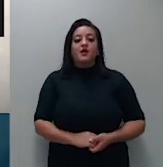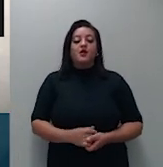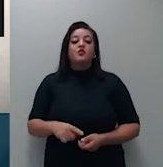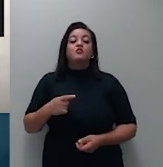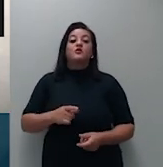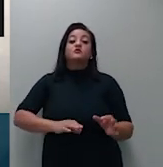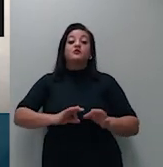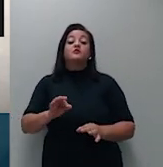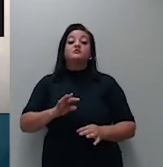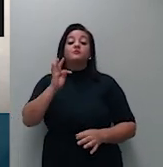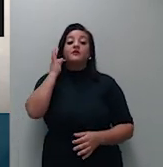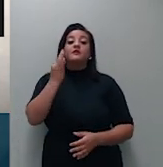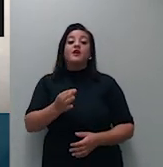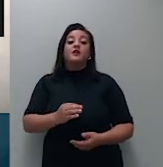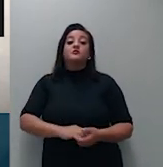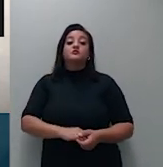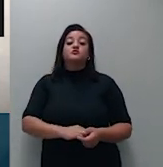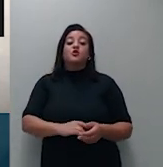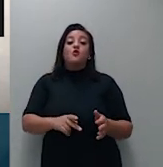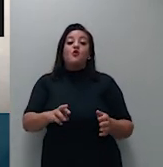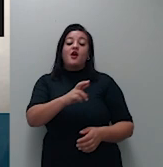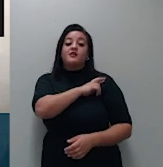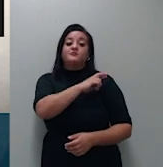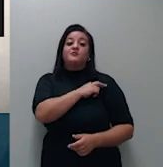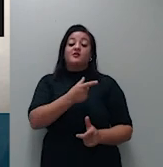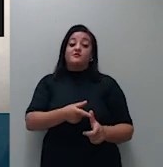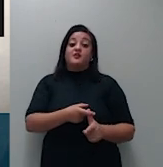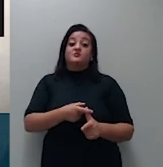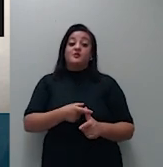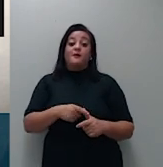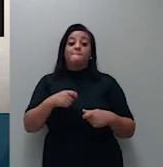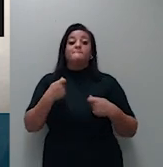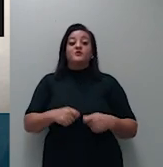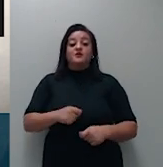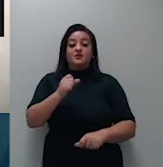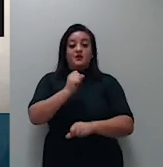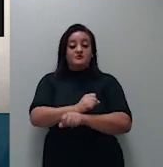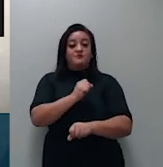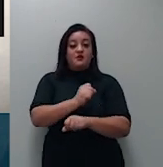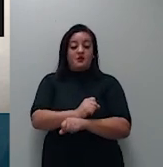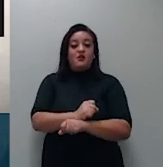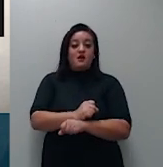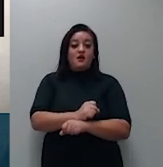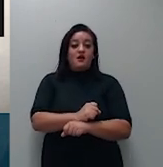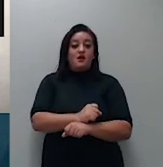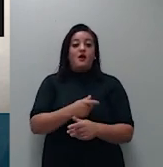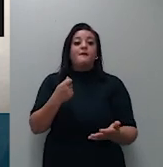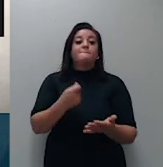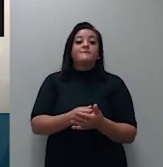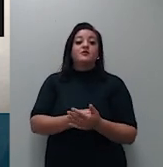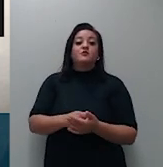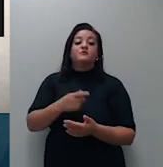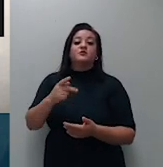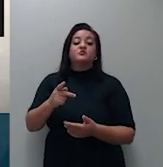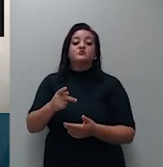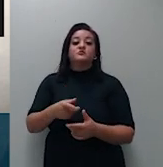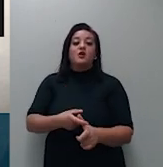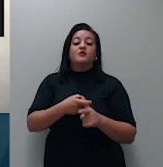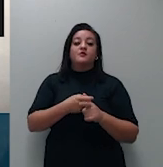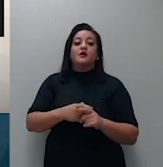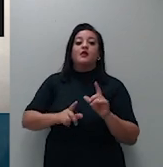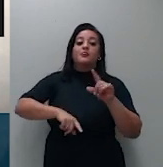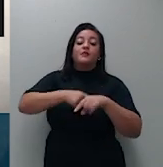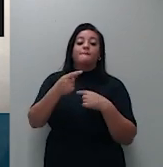definirmos a tese de que o credor poderia aguardar para cobrar o seu